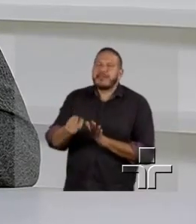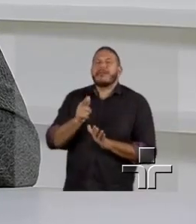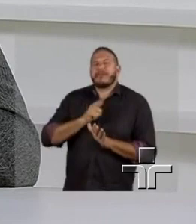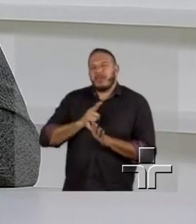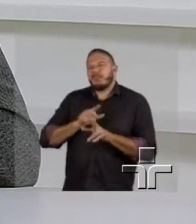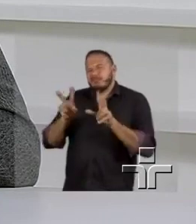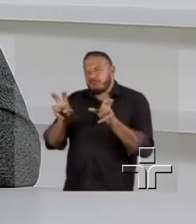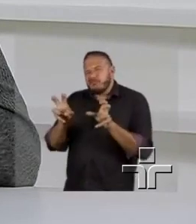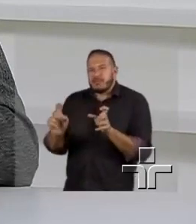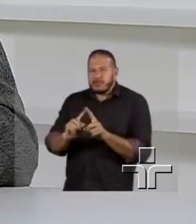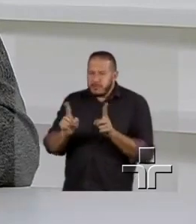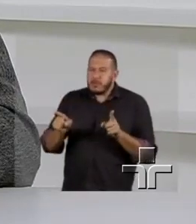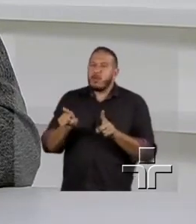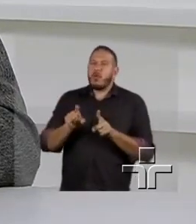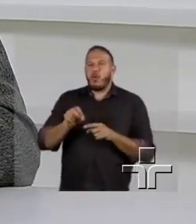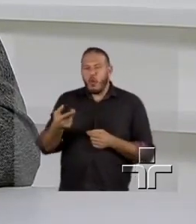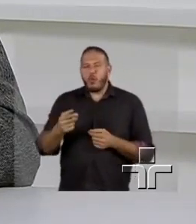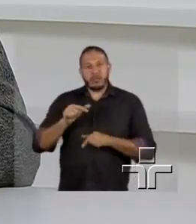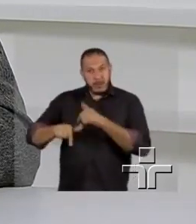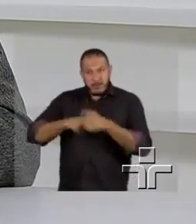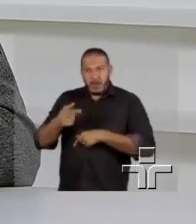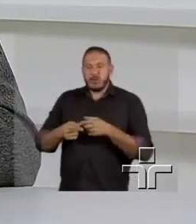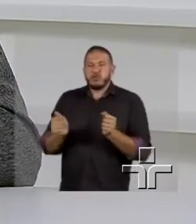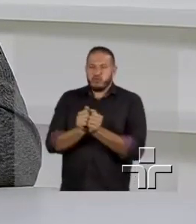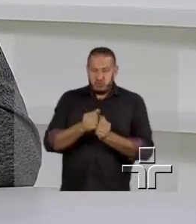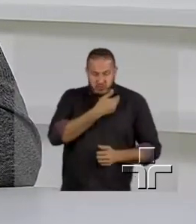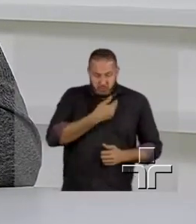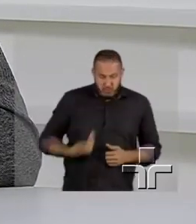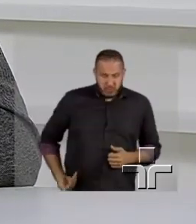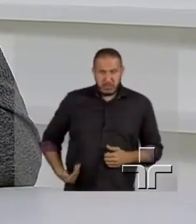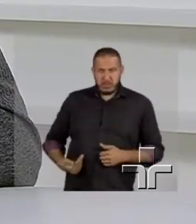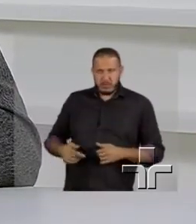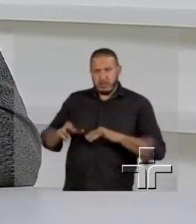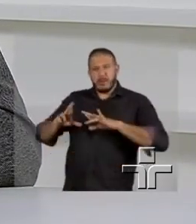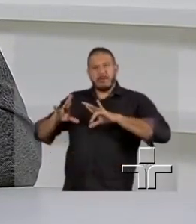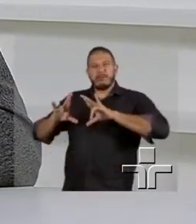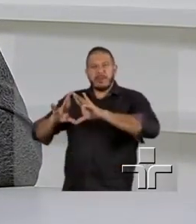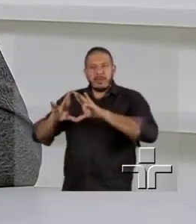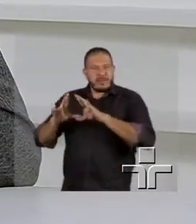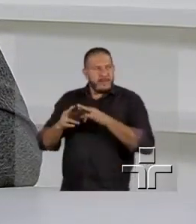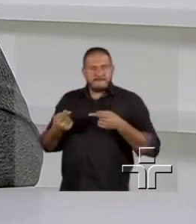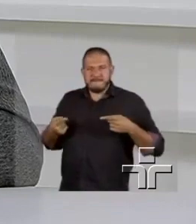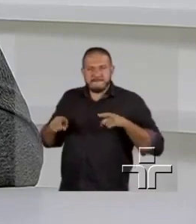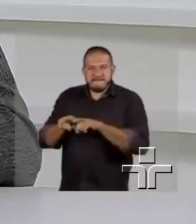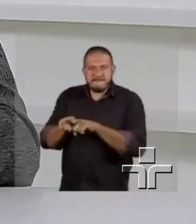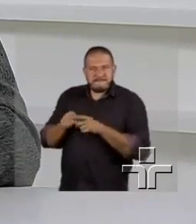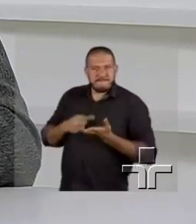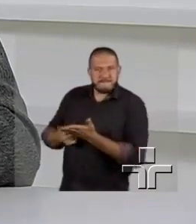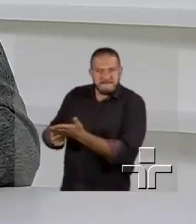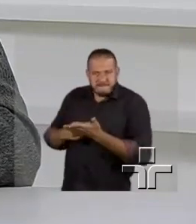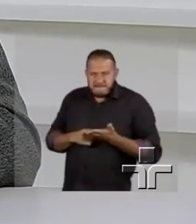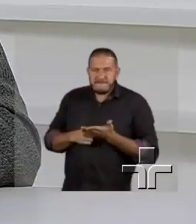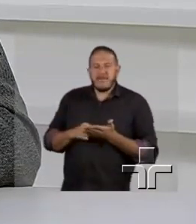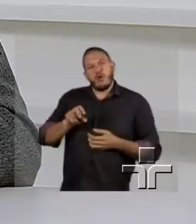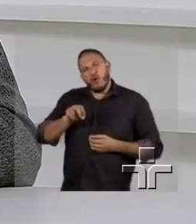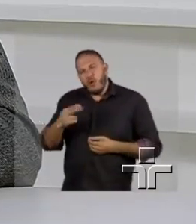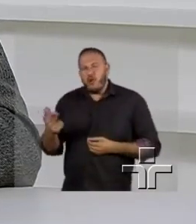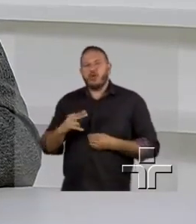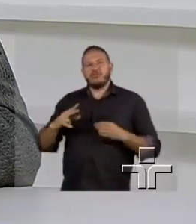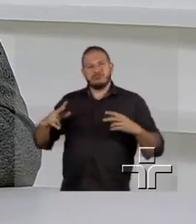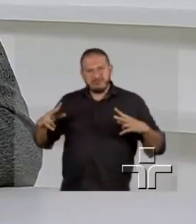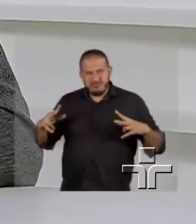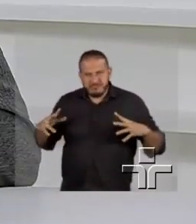Da utilização dos recursos públicos. Eu espero que isso aí as pessoas responsáveis, elas